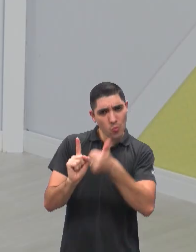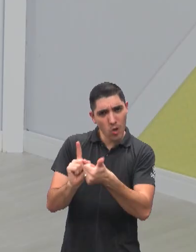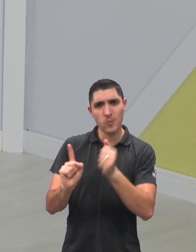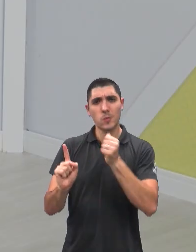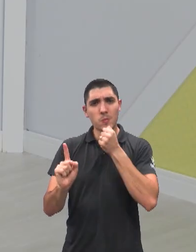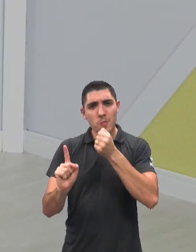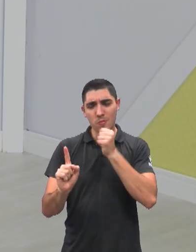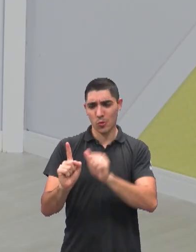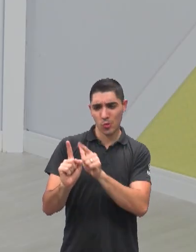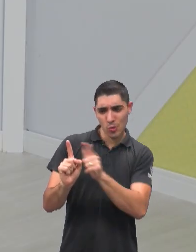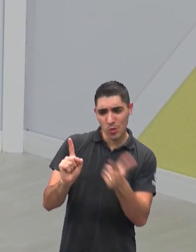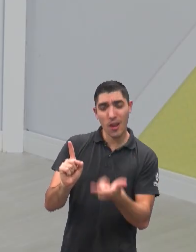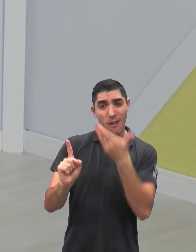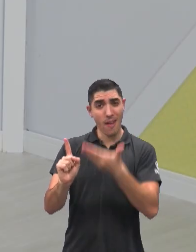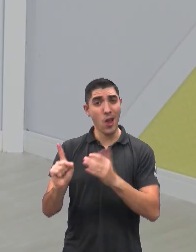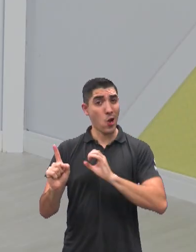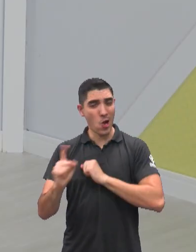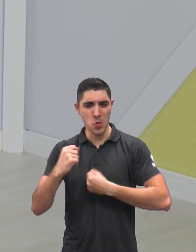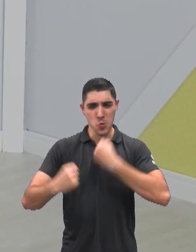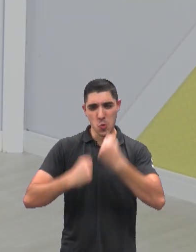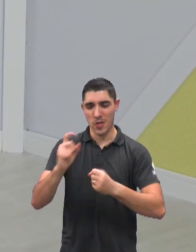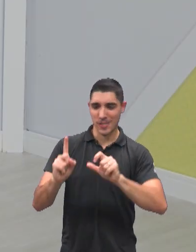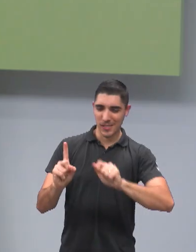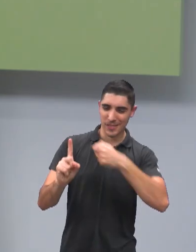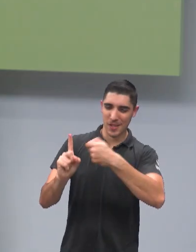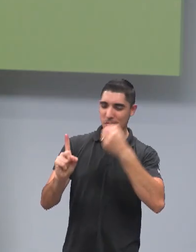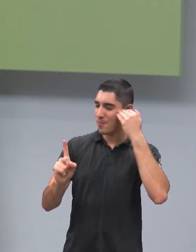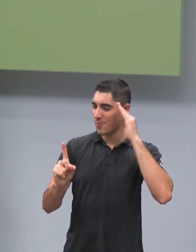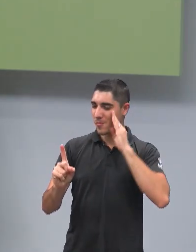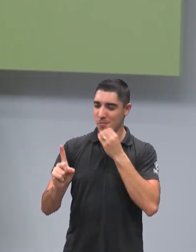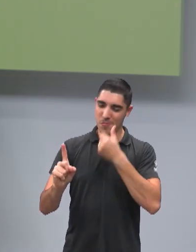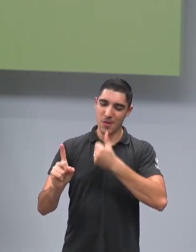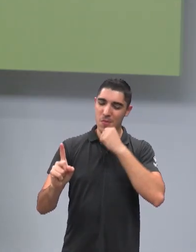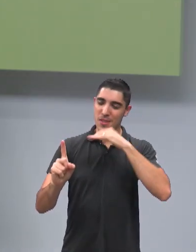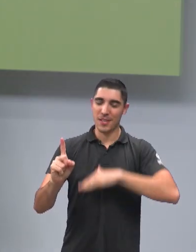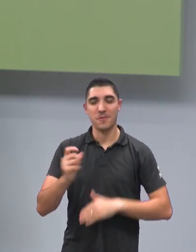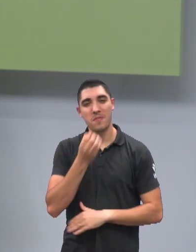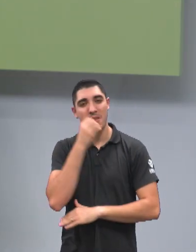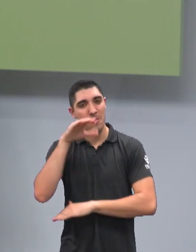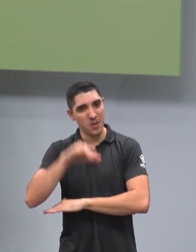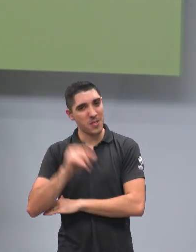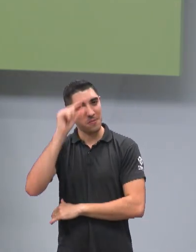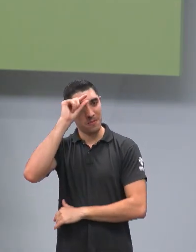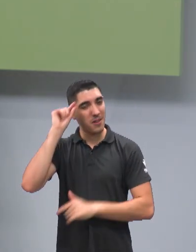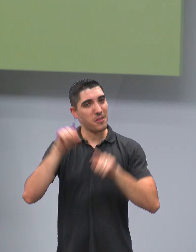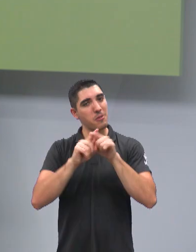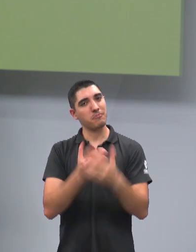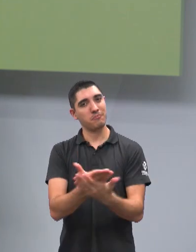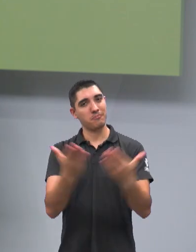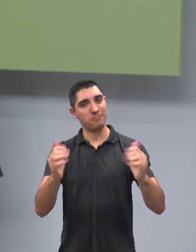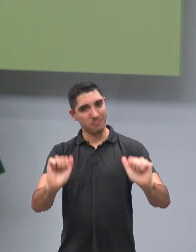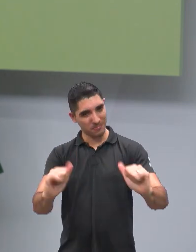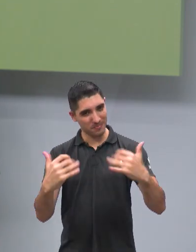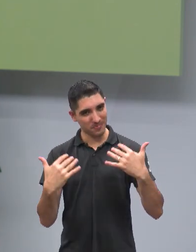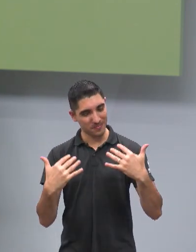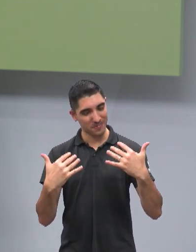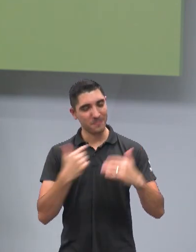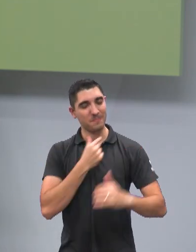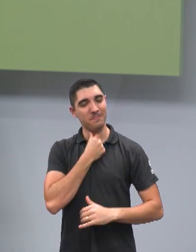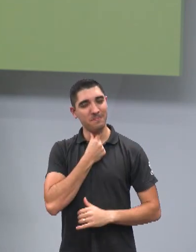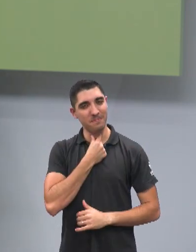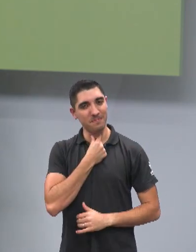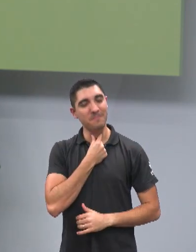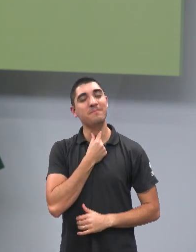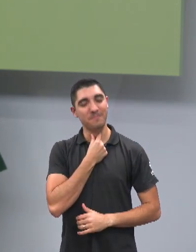esportivo, maratonista, Bruno Castilho. Tudo bem, Brunão? Boa tarde. Boa tarde, Vieira. Boa tarde a você aí de casa. Agora sim. Como sempre, é um